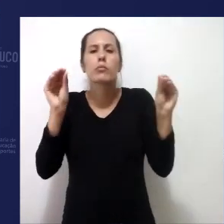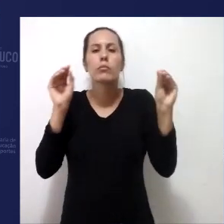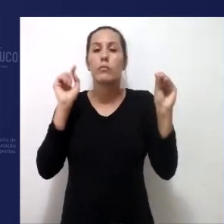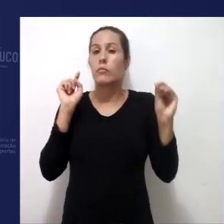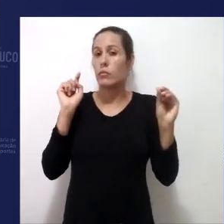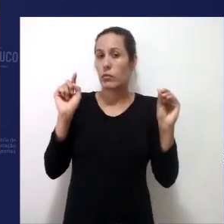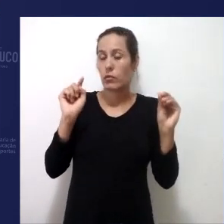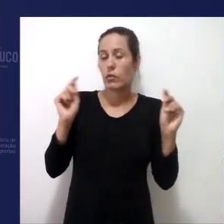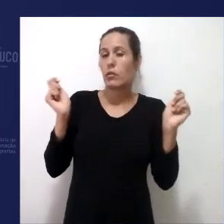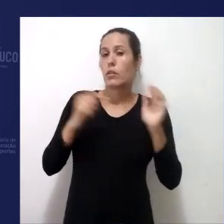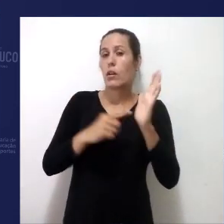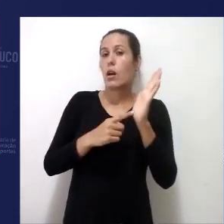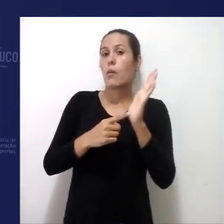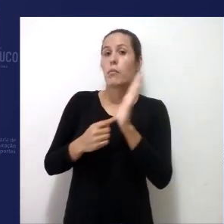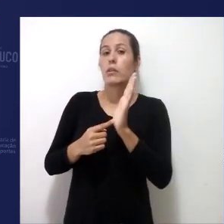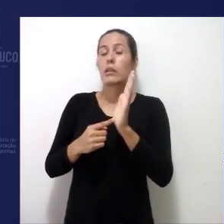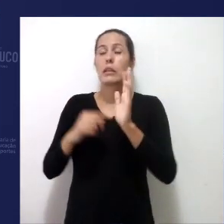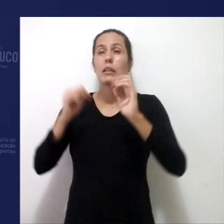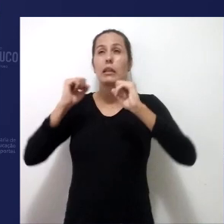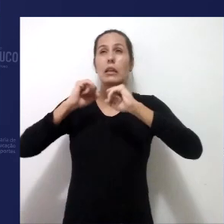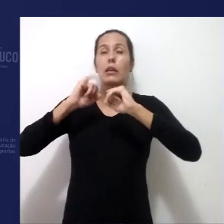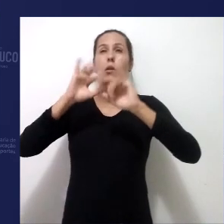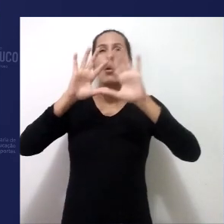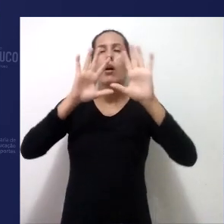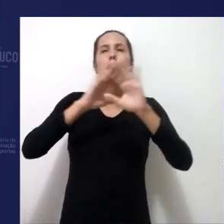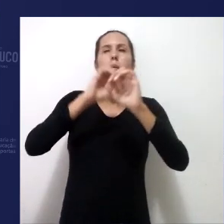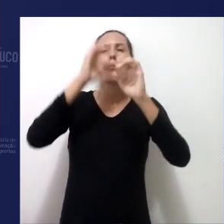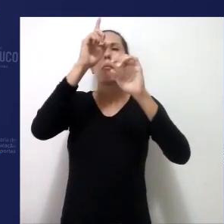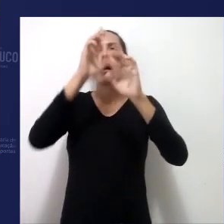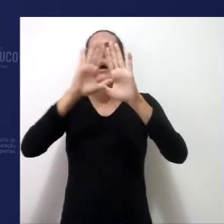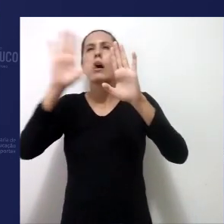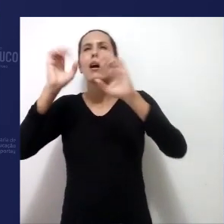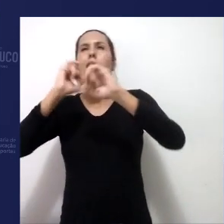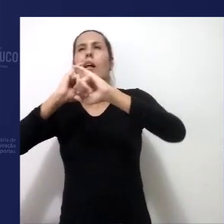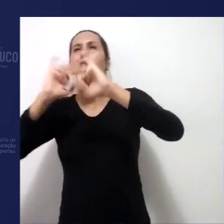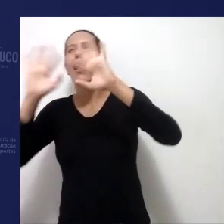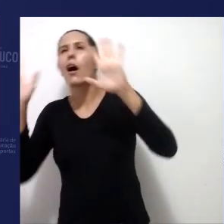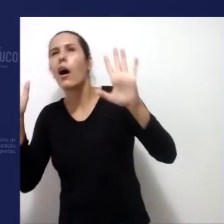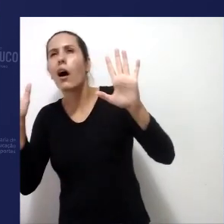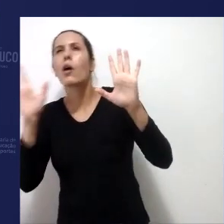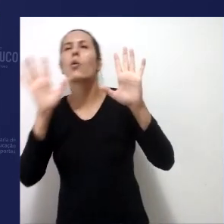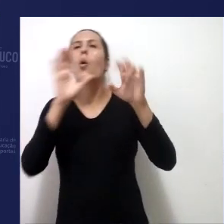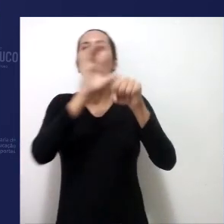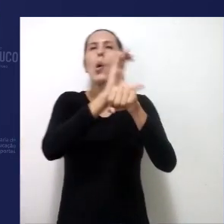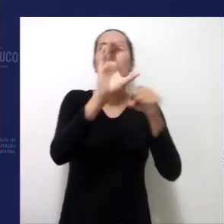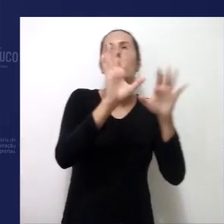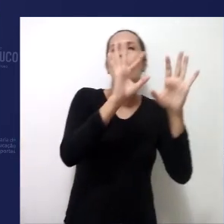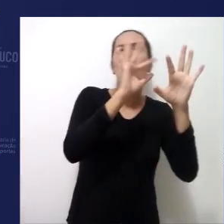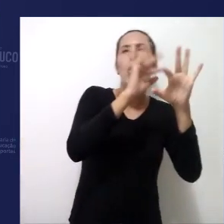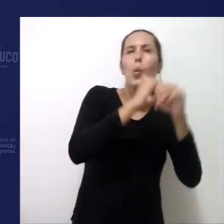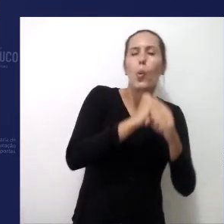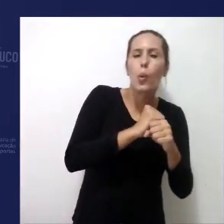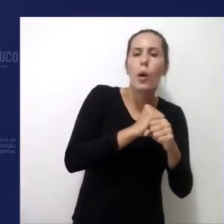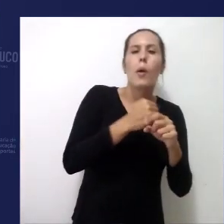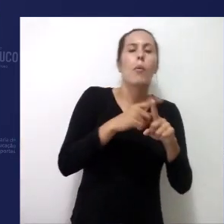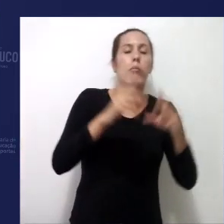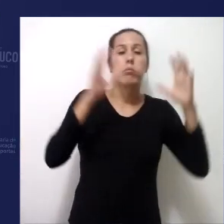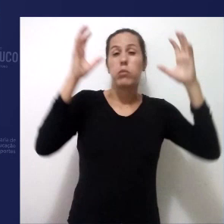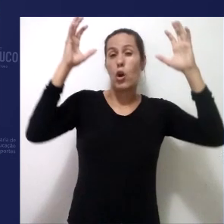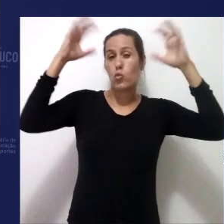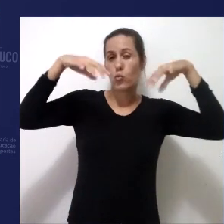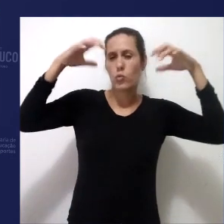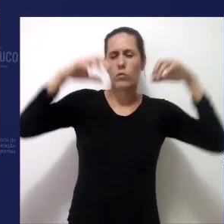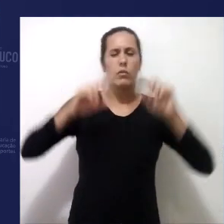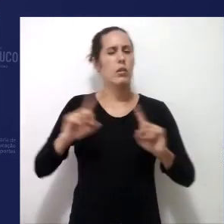As altocumulos sempre apresentam um lado mais claro e outro com uma coloração cinza escura. Não formam